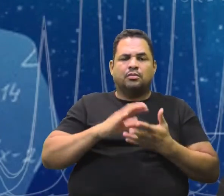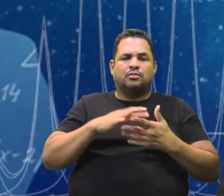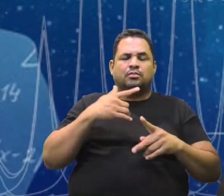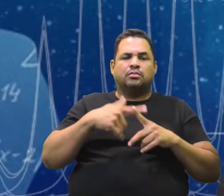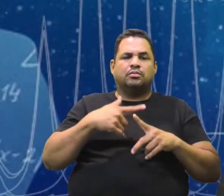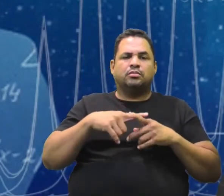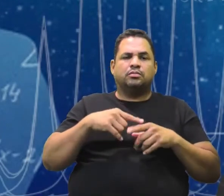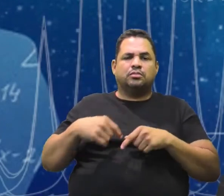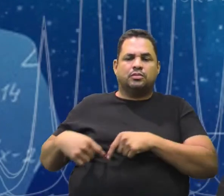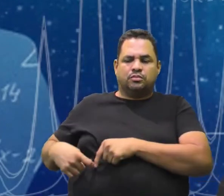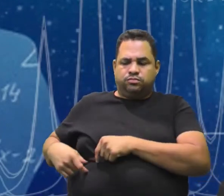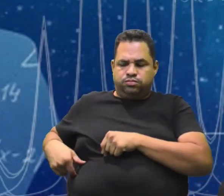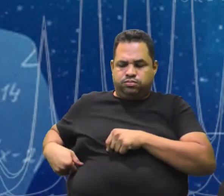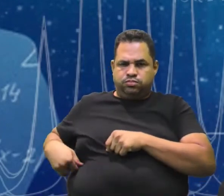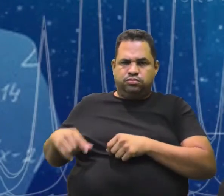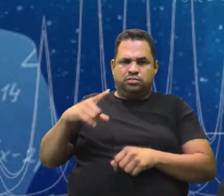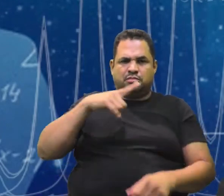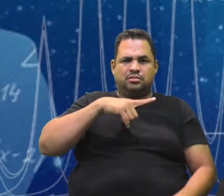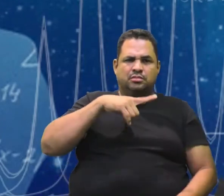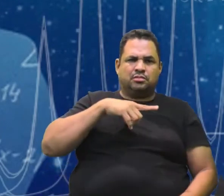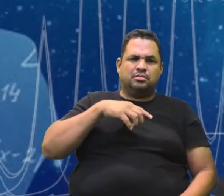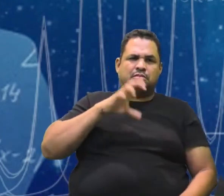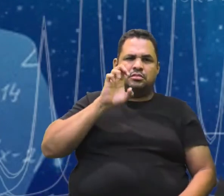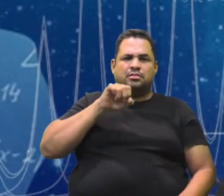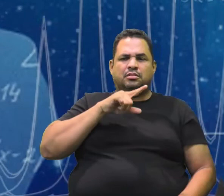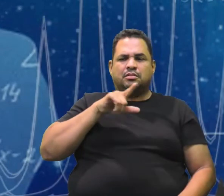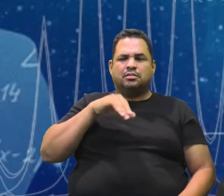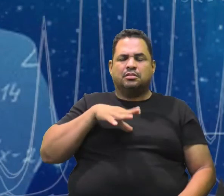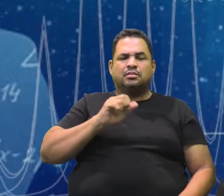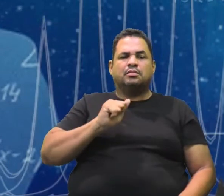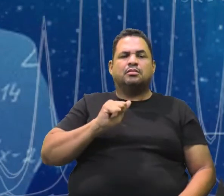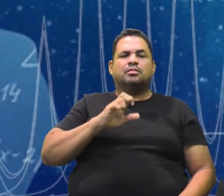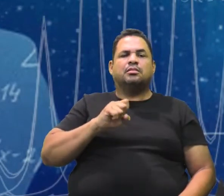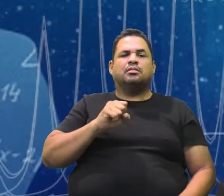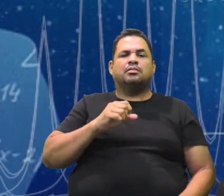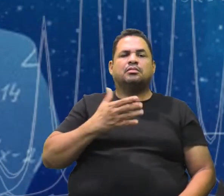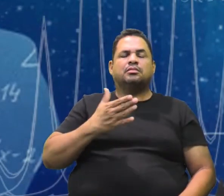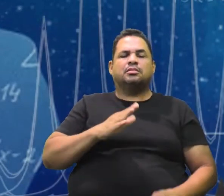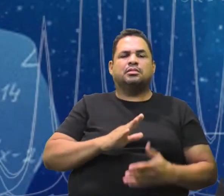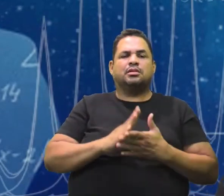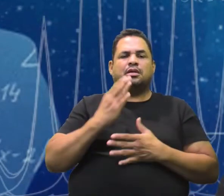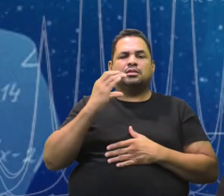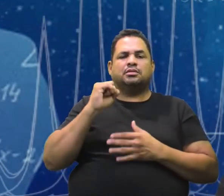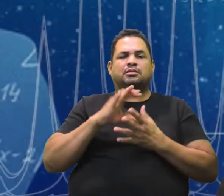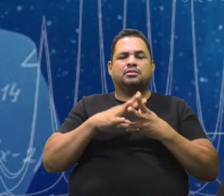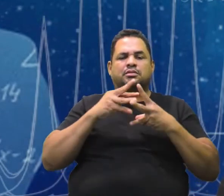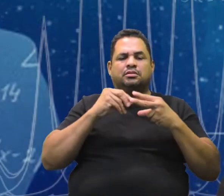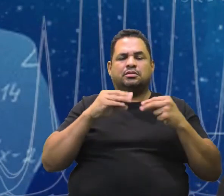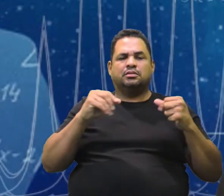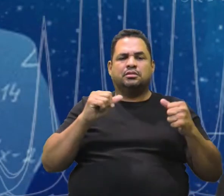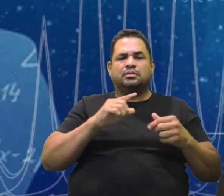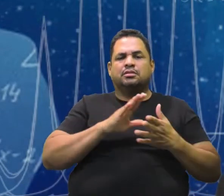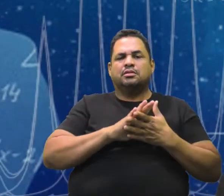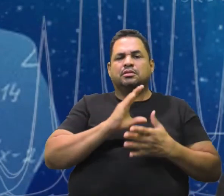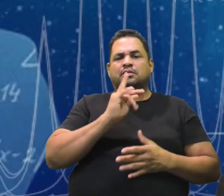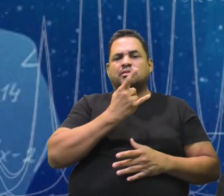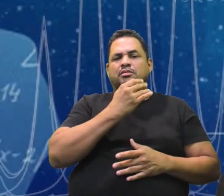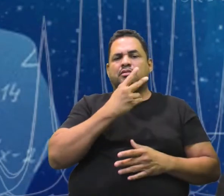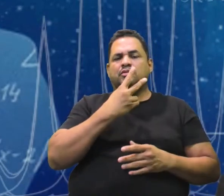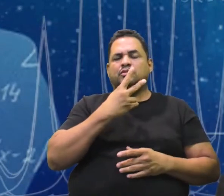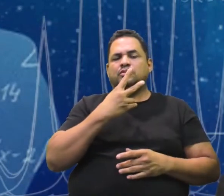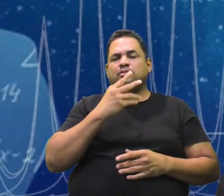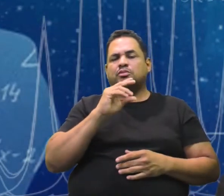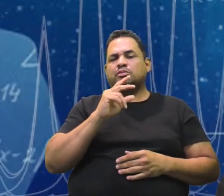Porque no fígado bovino existe uma enzima catalase que decompõe a água oxigenada,